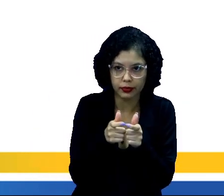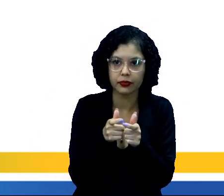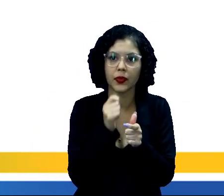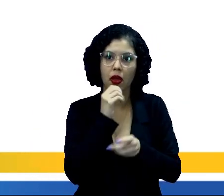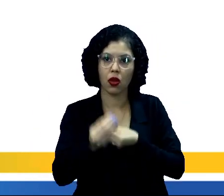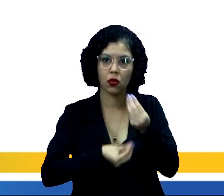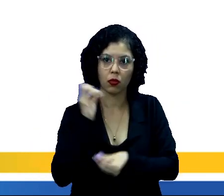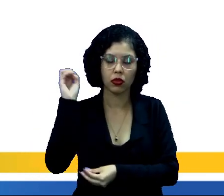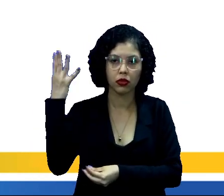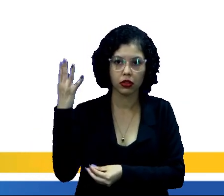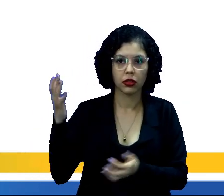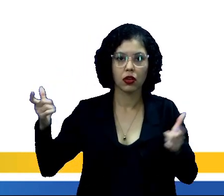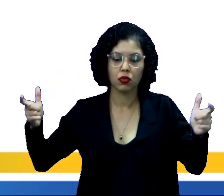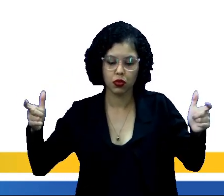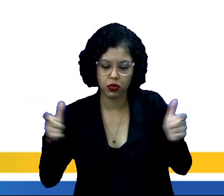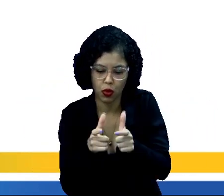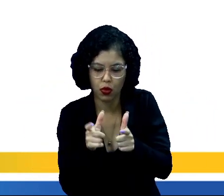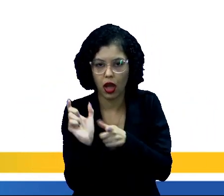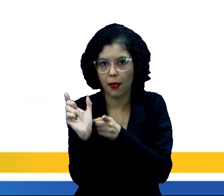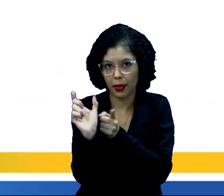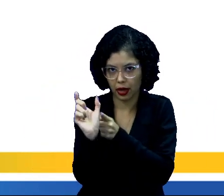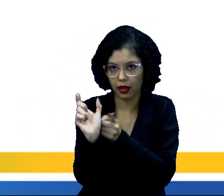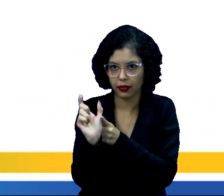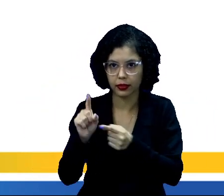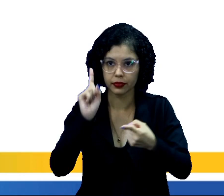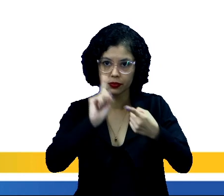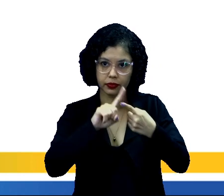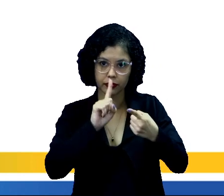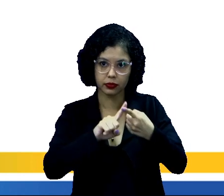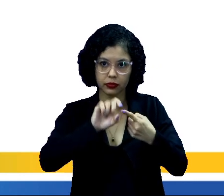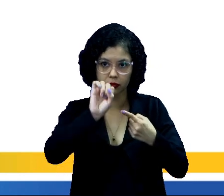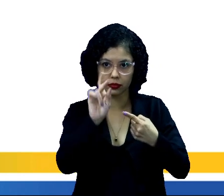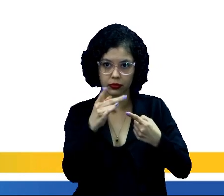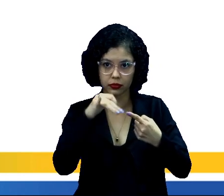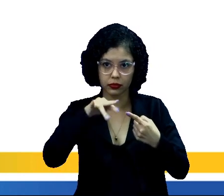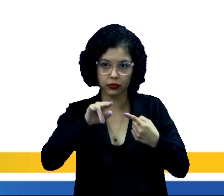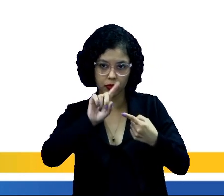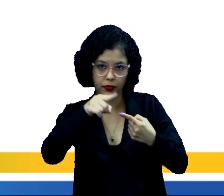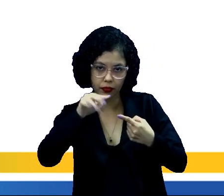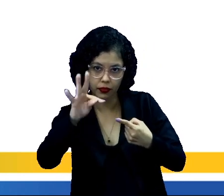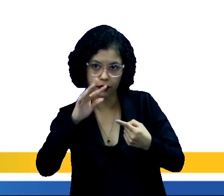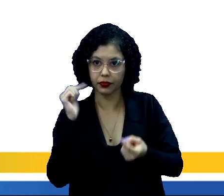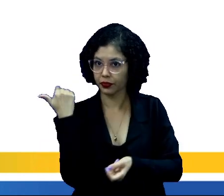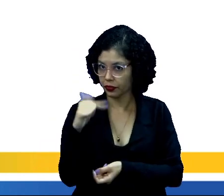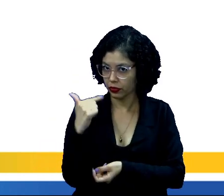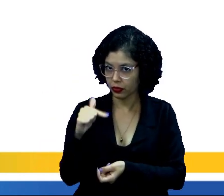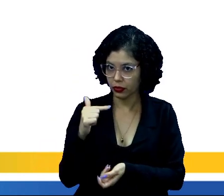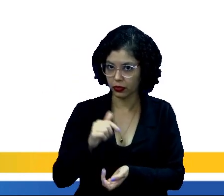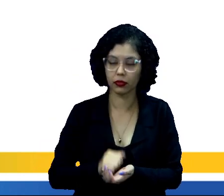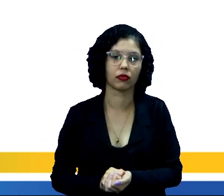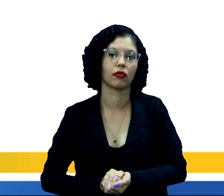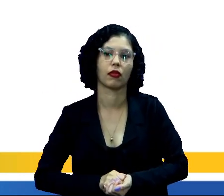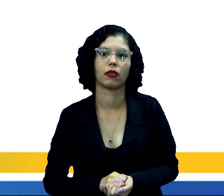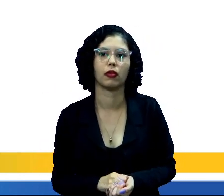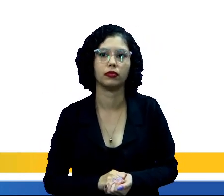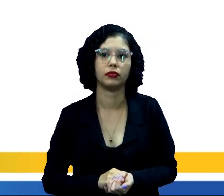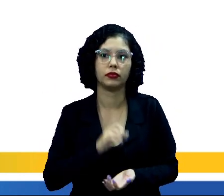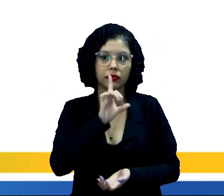omitida, como no caso das contrações. O primeiro, she isn't, ela não é ou ela não